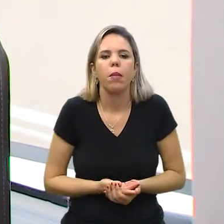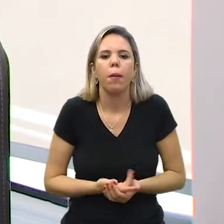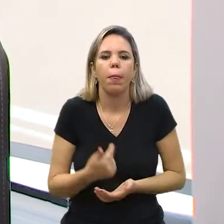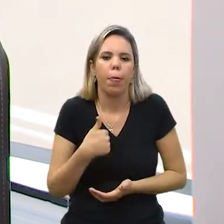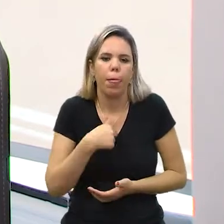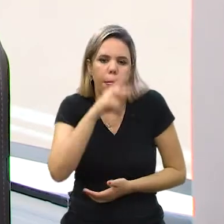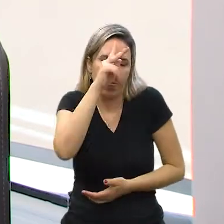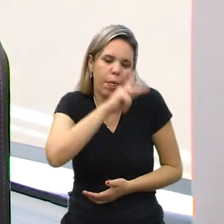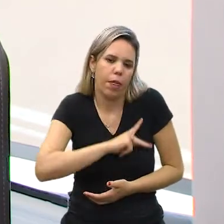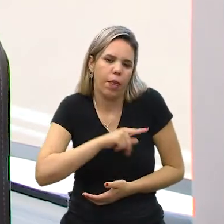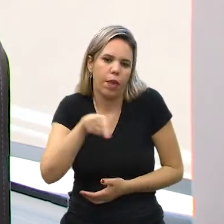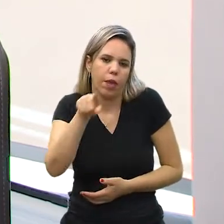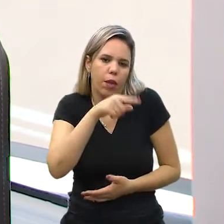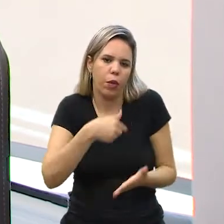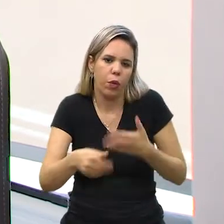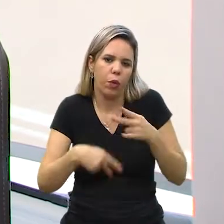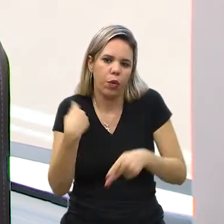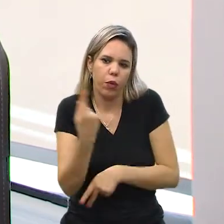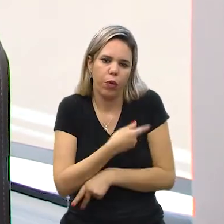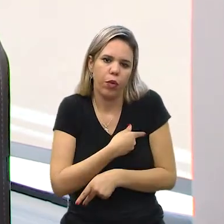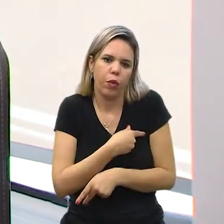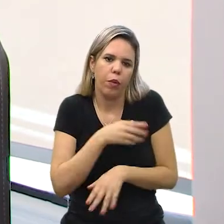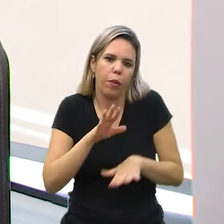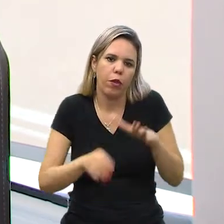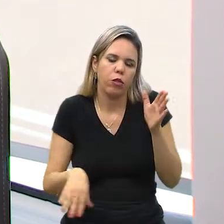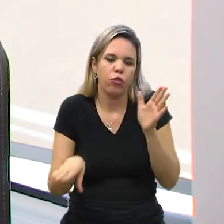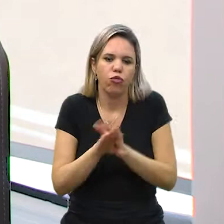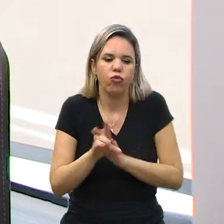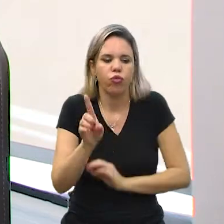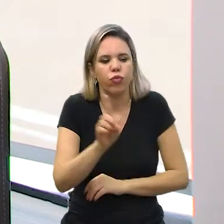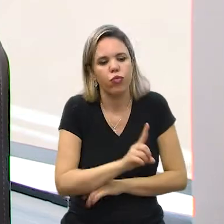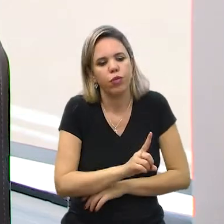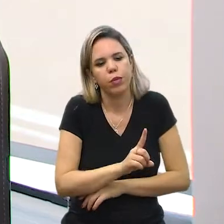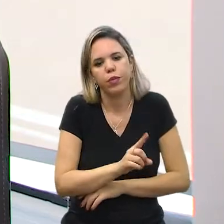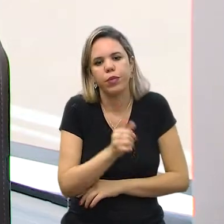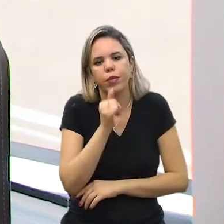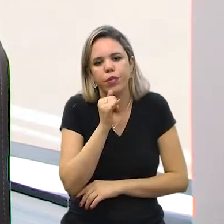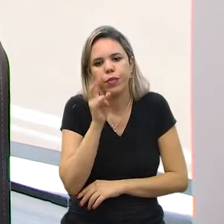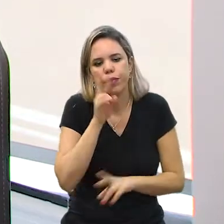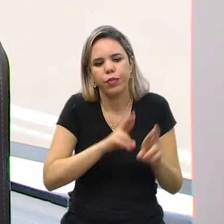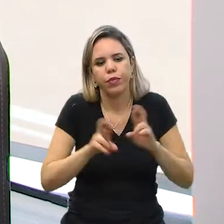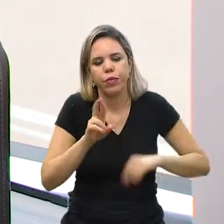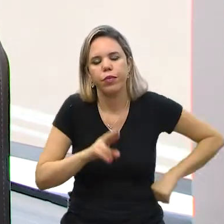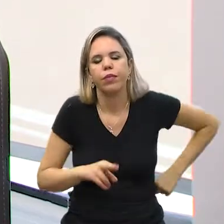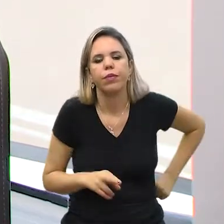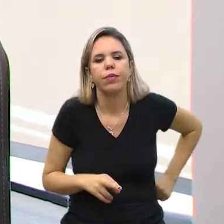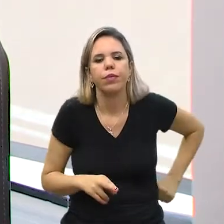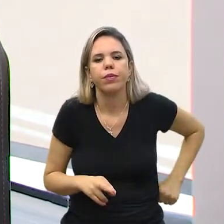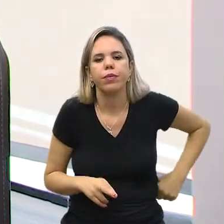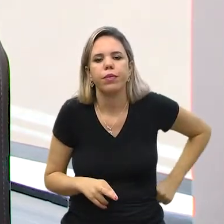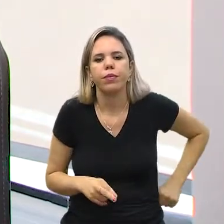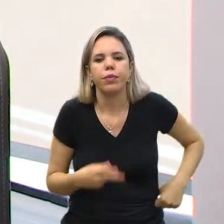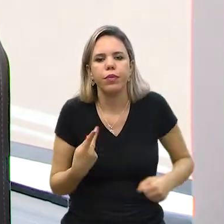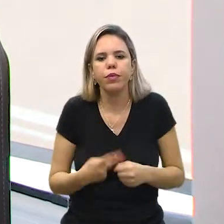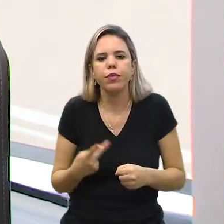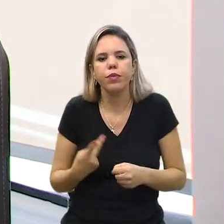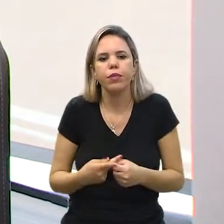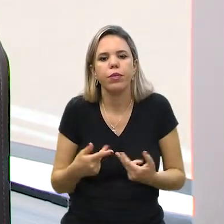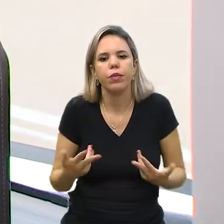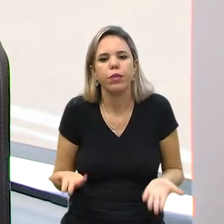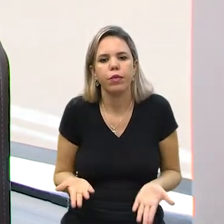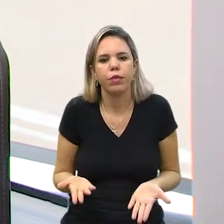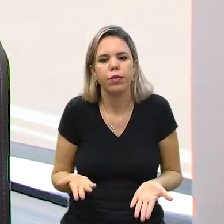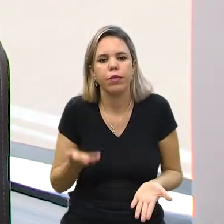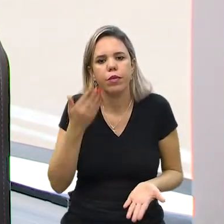eu, você, qualquer um de nós estamos sujeitos a chegar lá e verificar aquele produto, aquela coisa